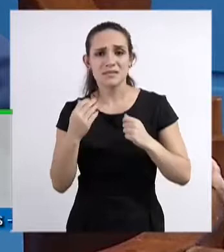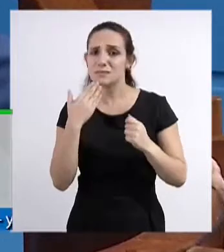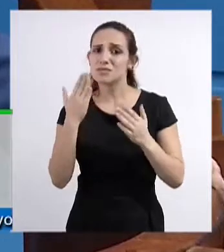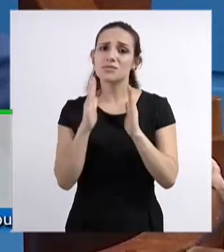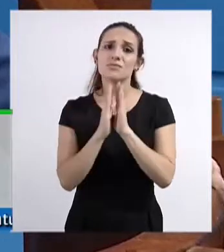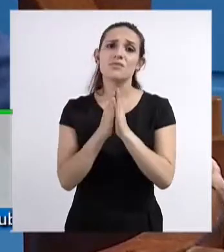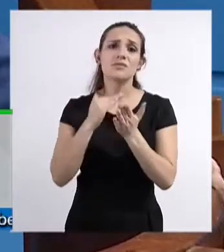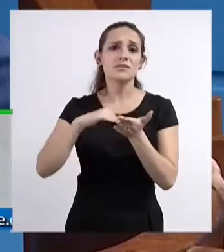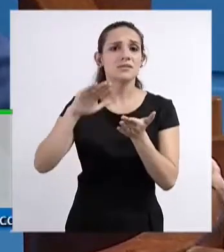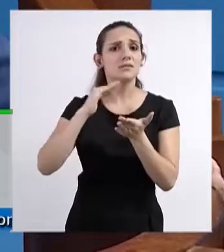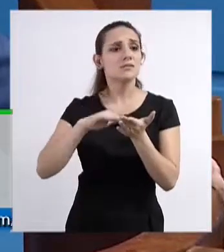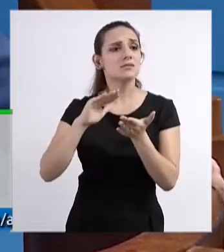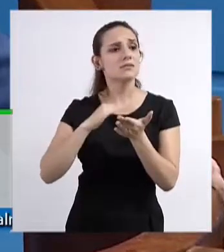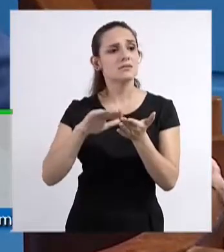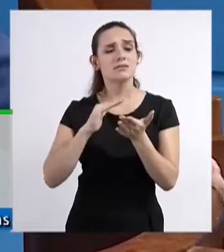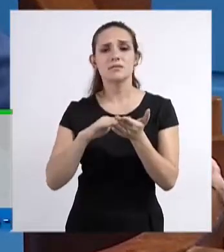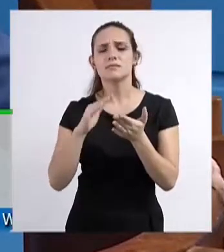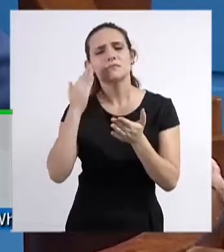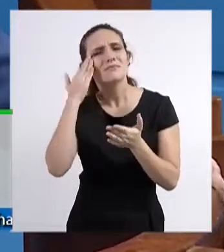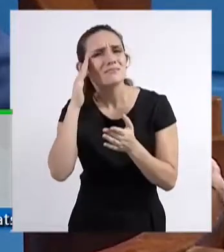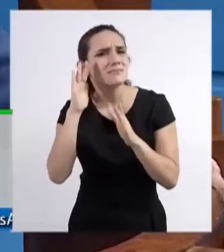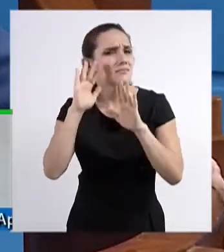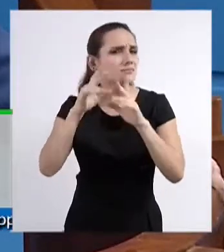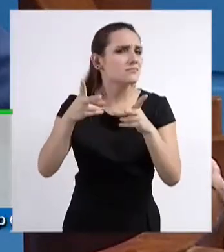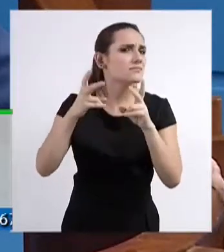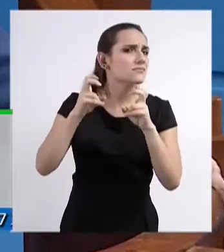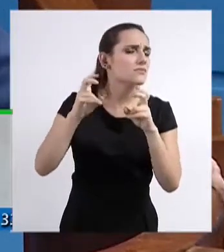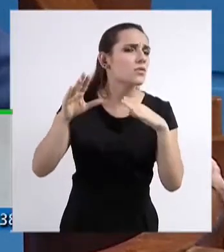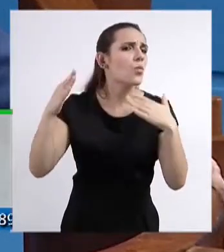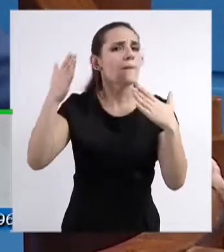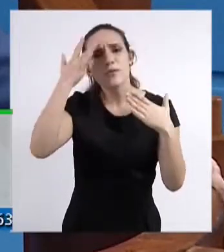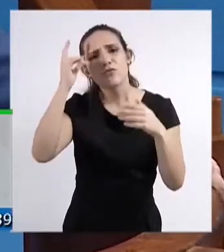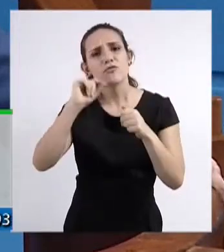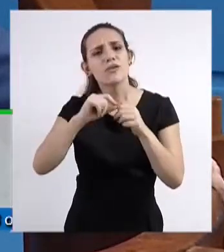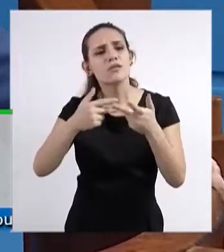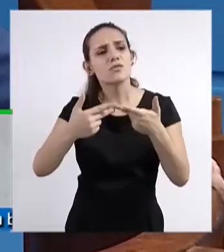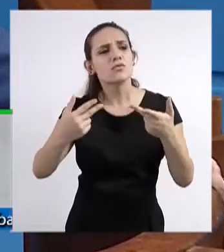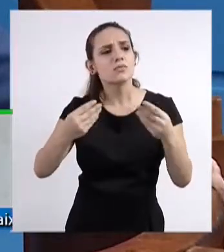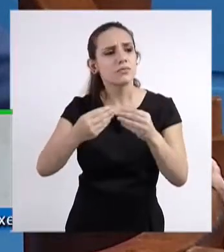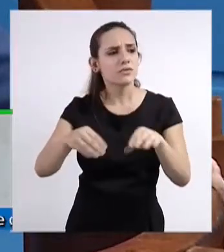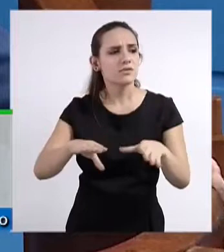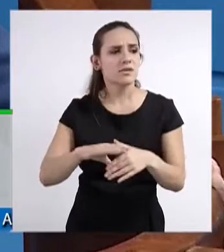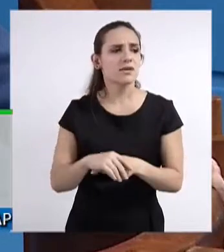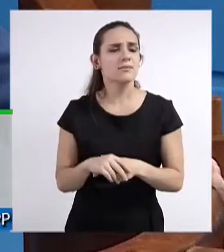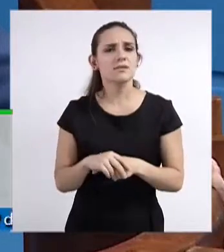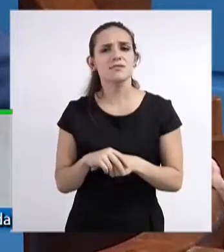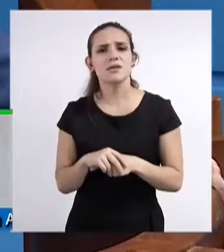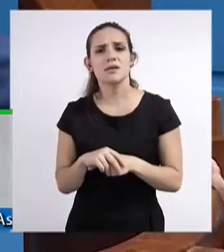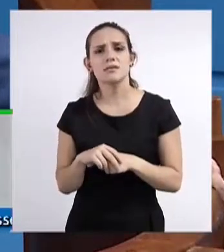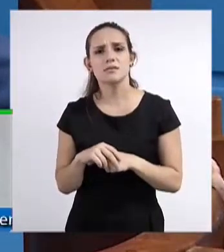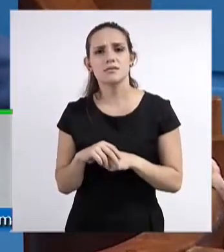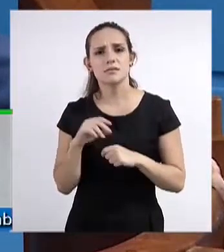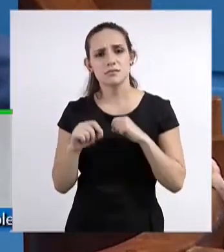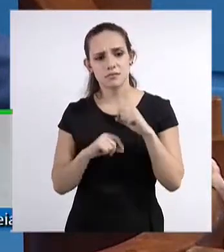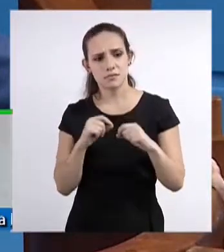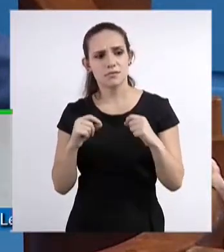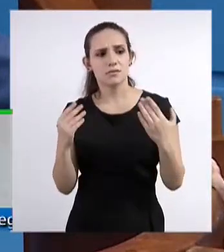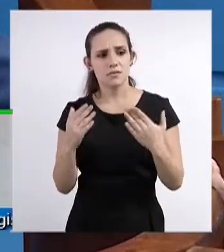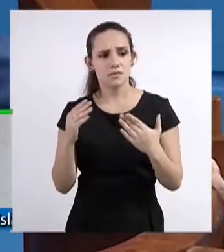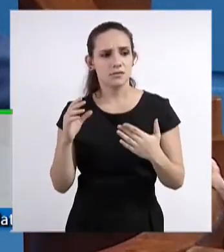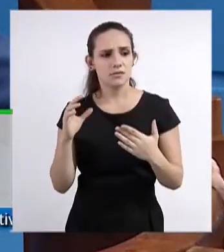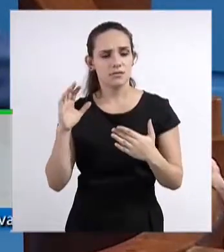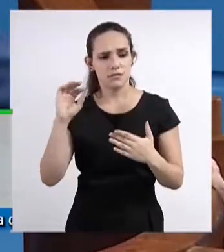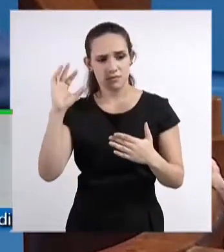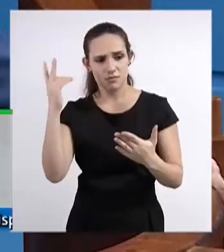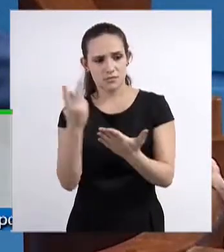possamos entender e identificar agentes criminosos que estejam praticando esse tipo de evento